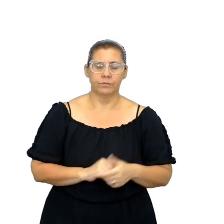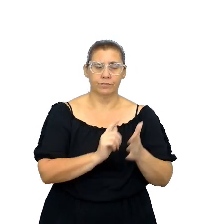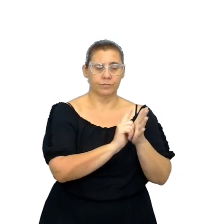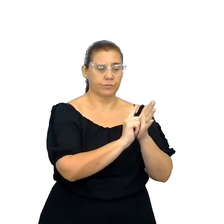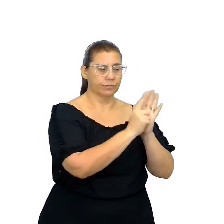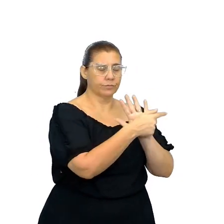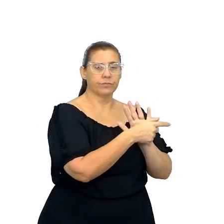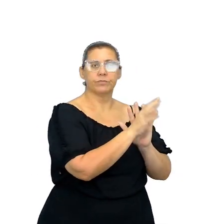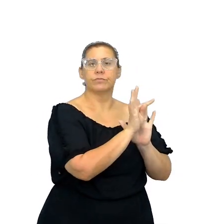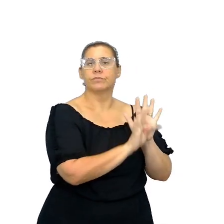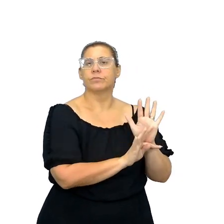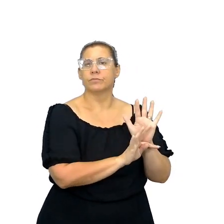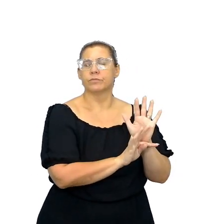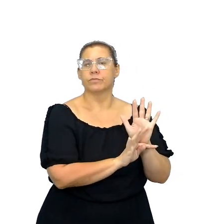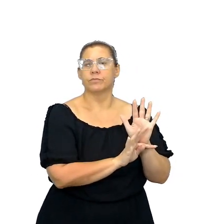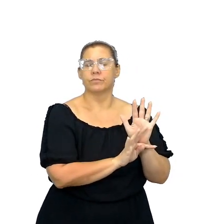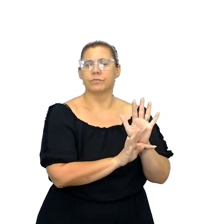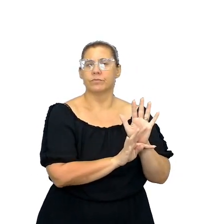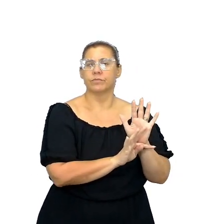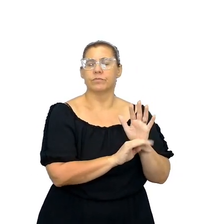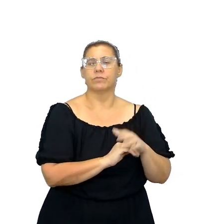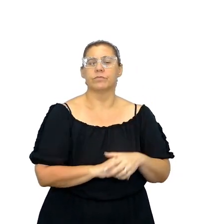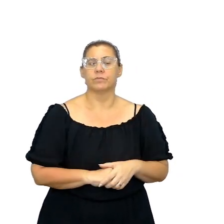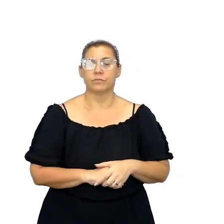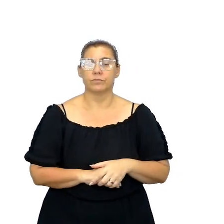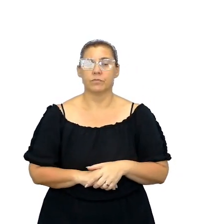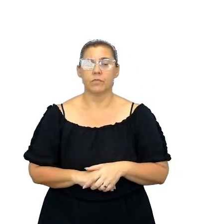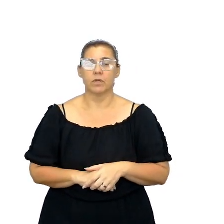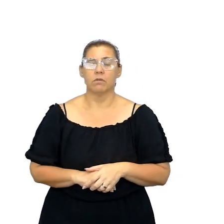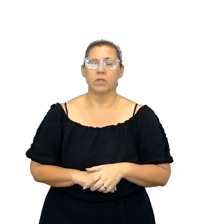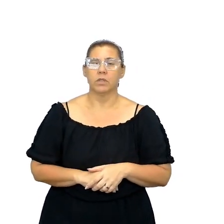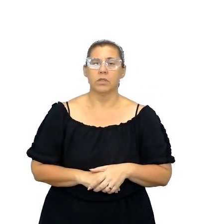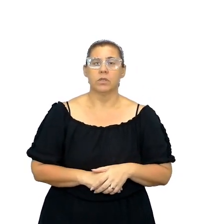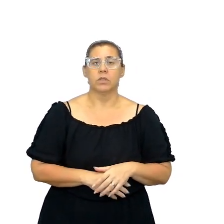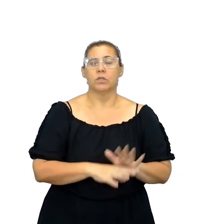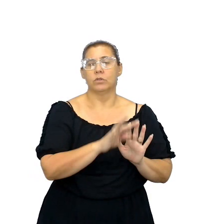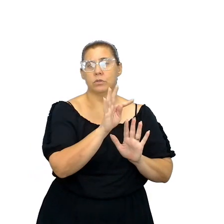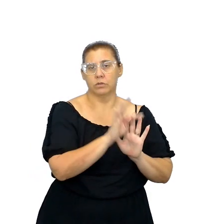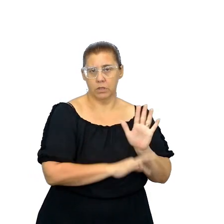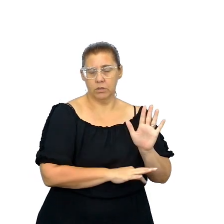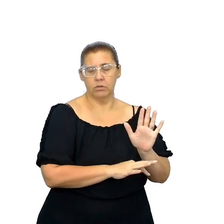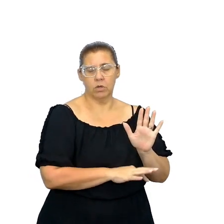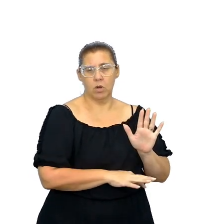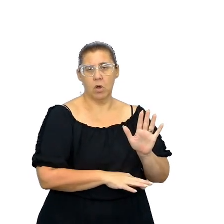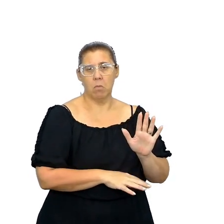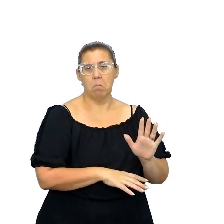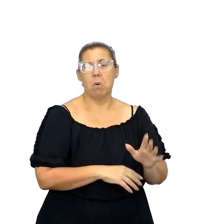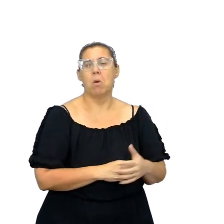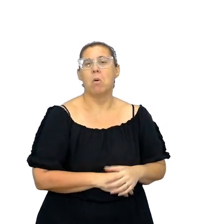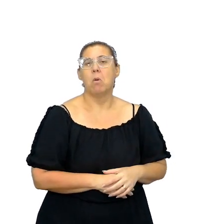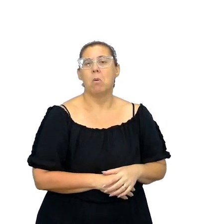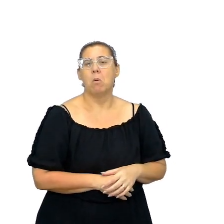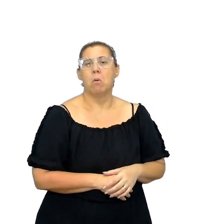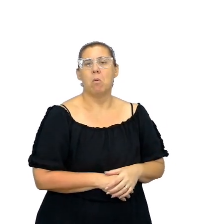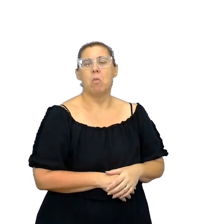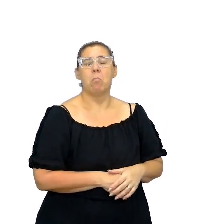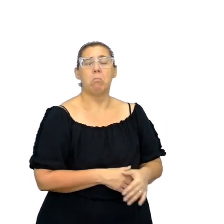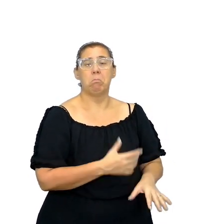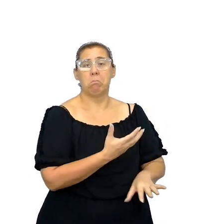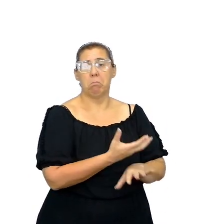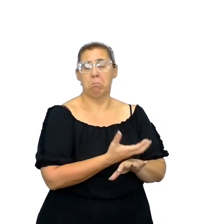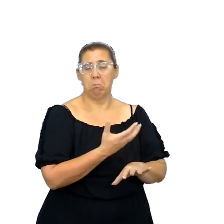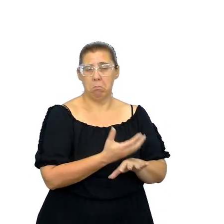gêneros textuais, pelo fato de o texto, como material concreto, exercer o conjunto dos domínios